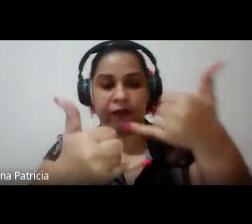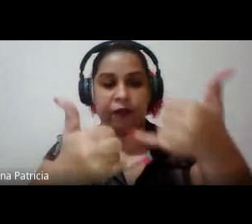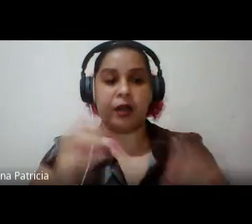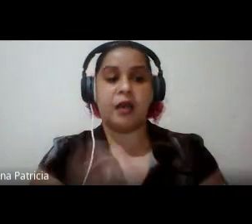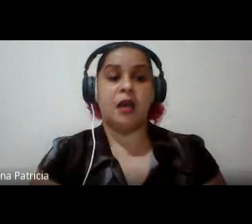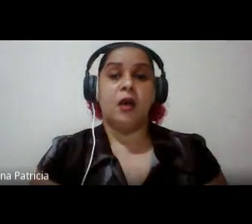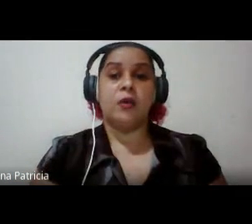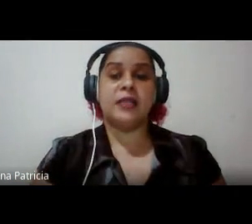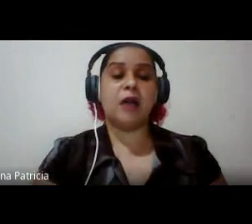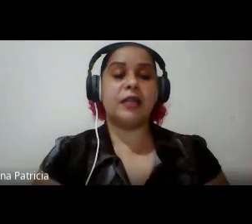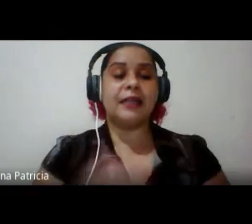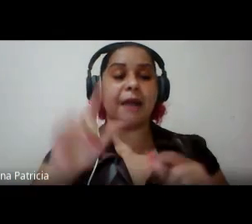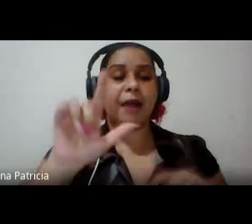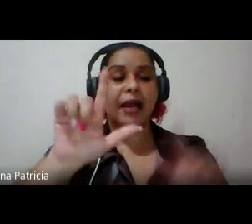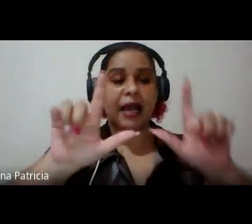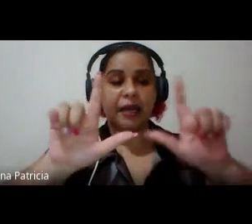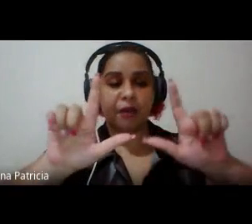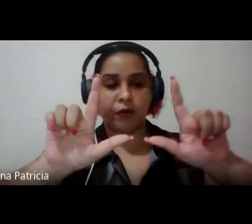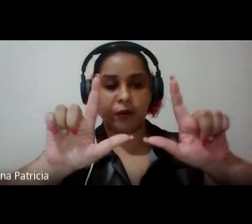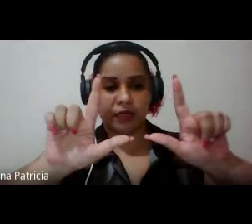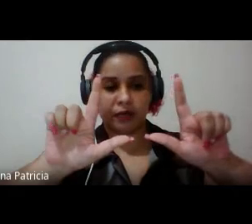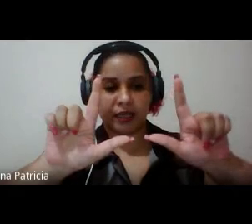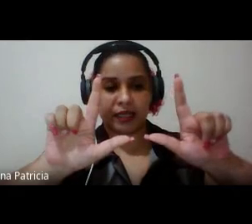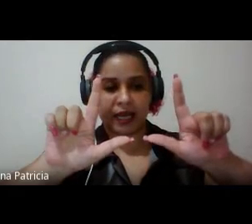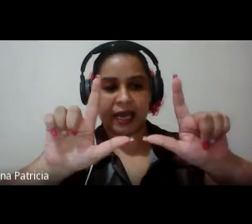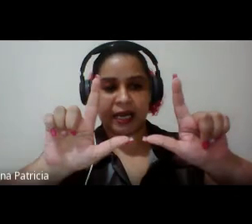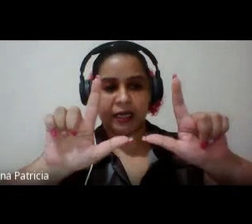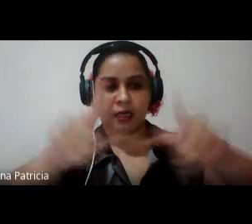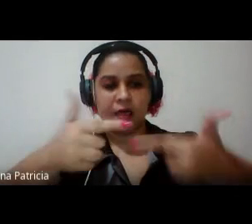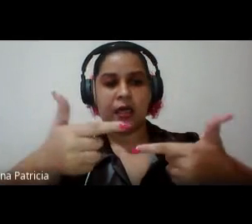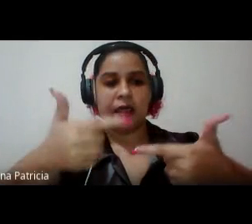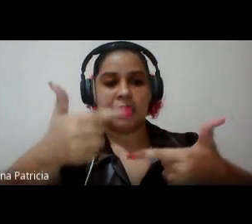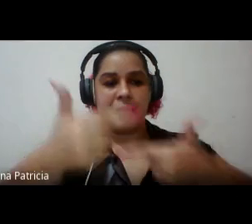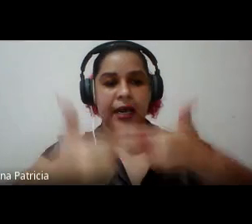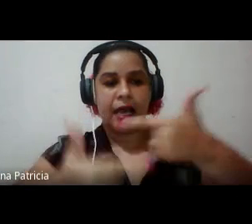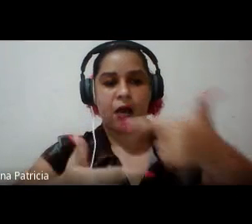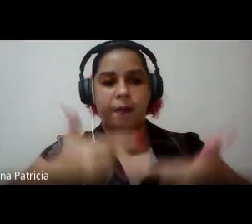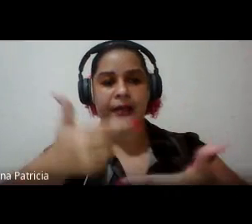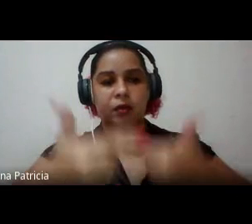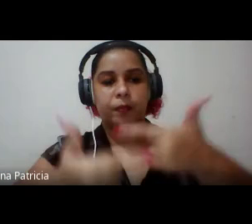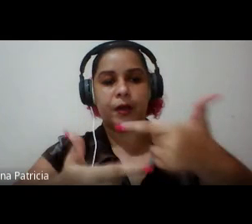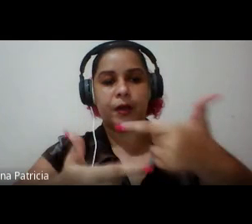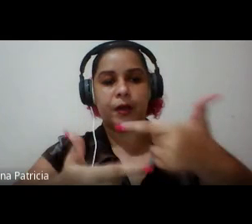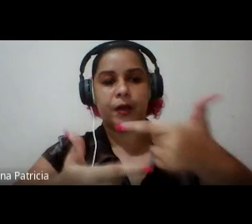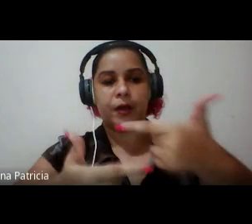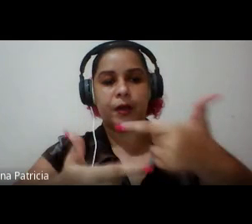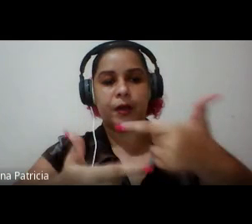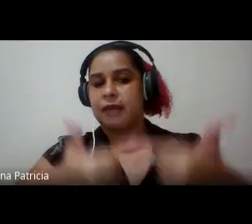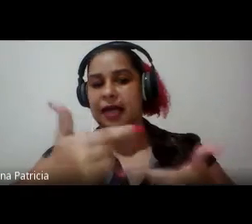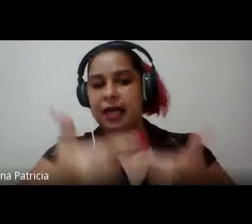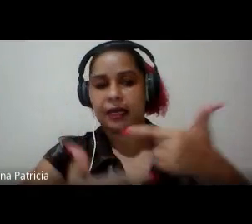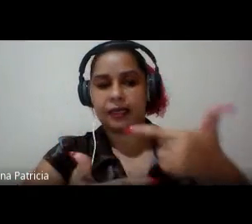aqui fora. O sinal de trabalhar, lembra a configuração da letra L? Trabalhar, ó, passando um pelo